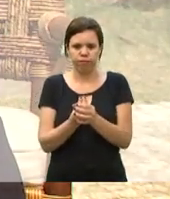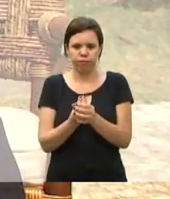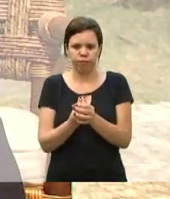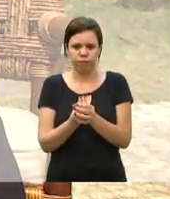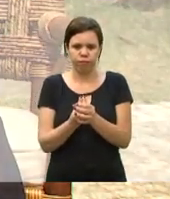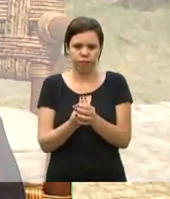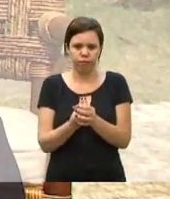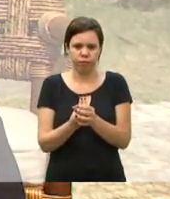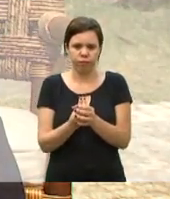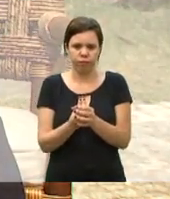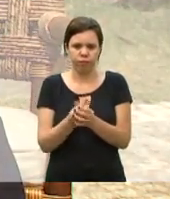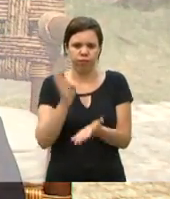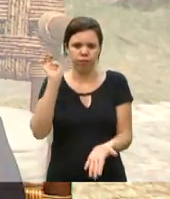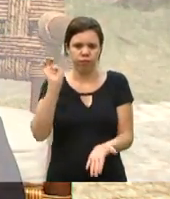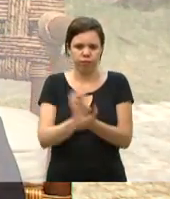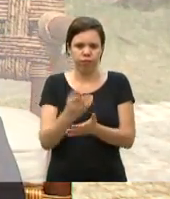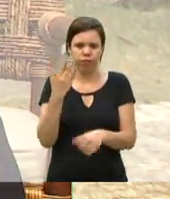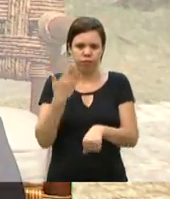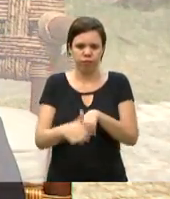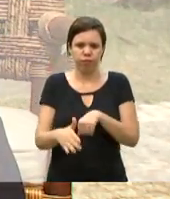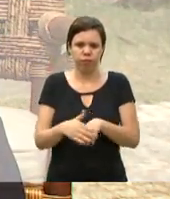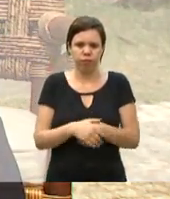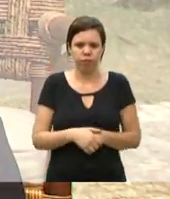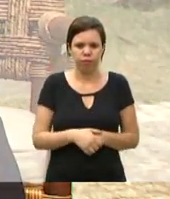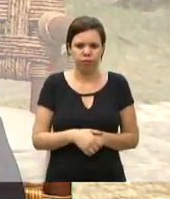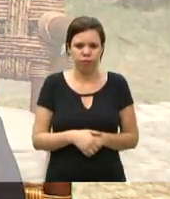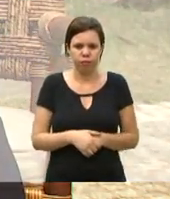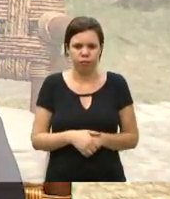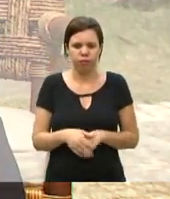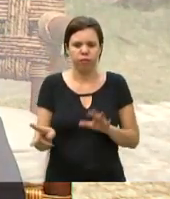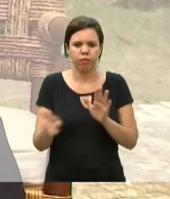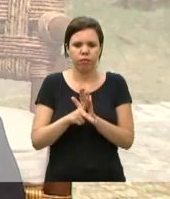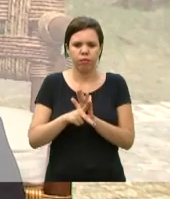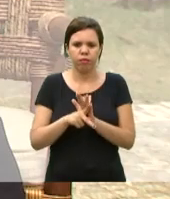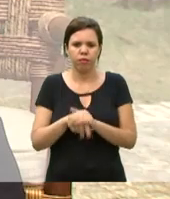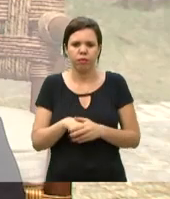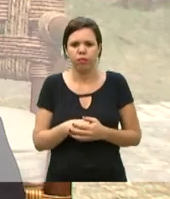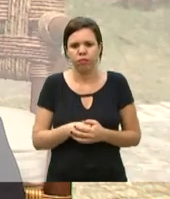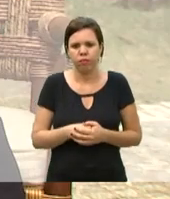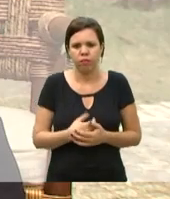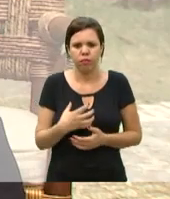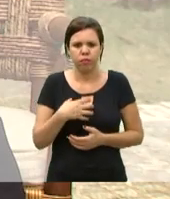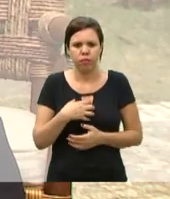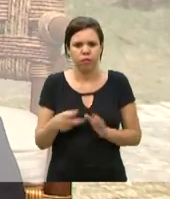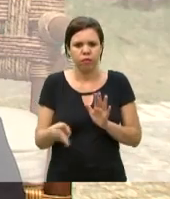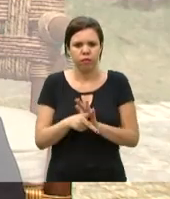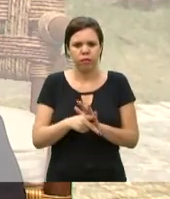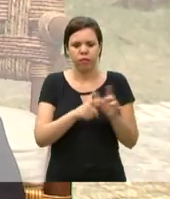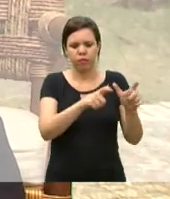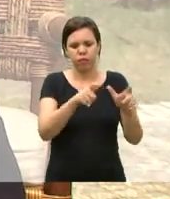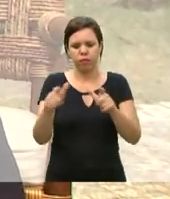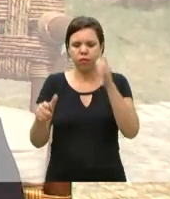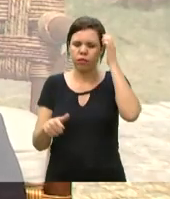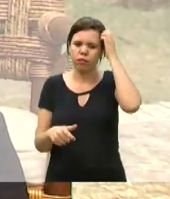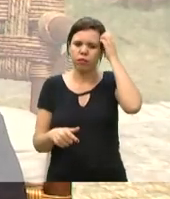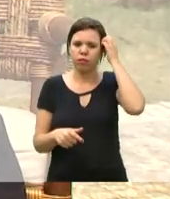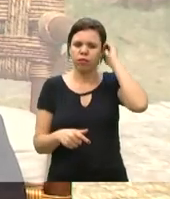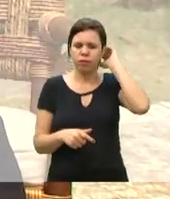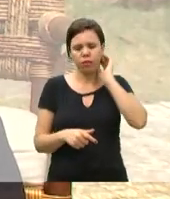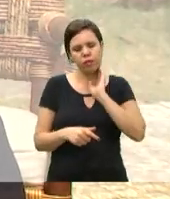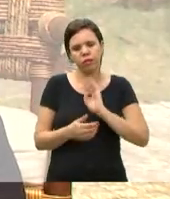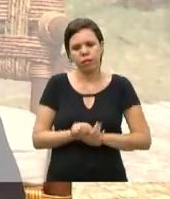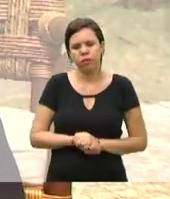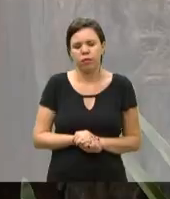a inclusão efetiva. Tá, pertencer, certo? Na medida em que você se sente pertencendo a algum